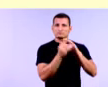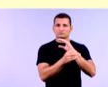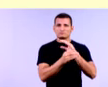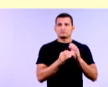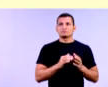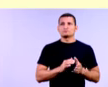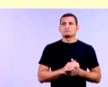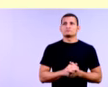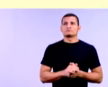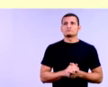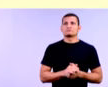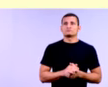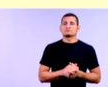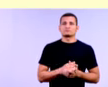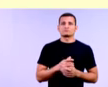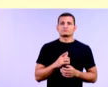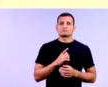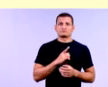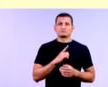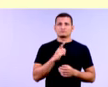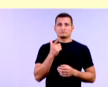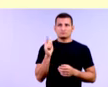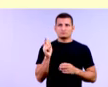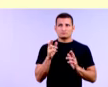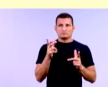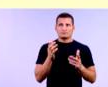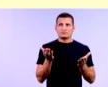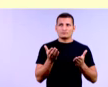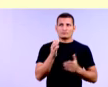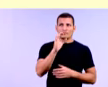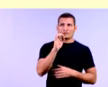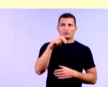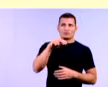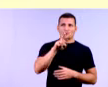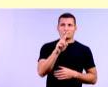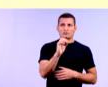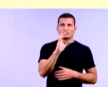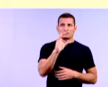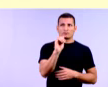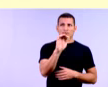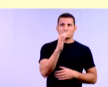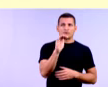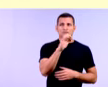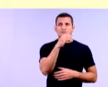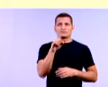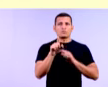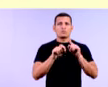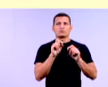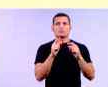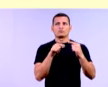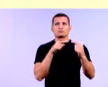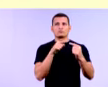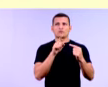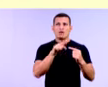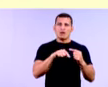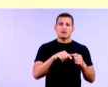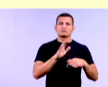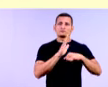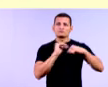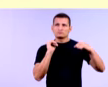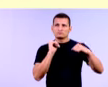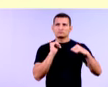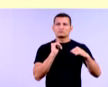E aí temos um outro tipo, o e-mail, já passamos, a convocação. Qual é o objetivo da convocação? É convocar mesmo,